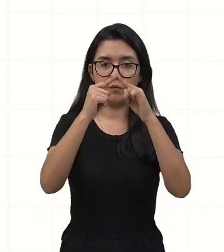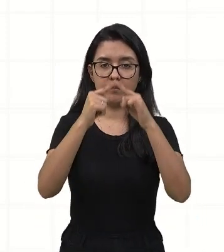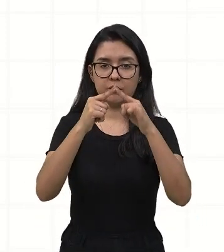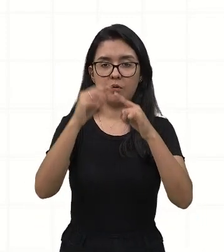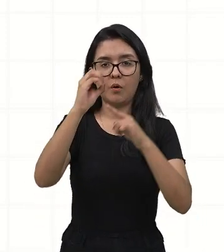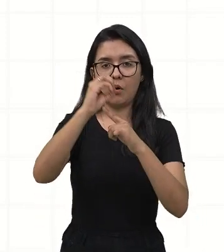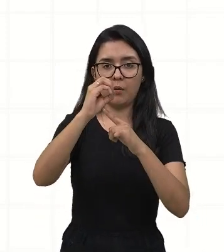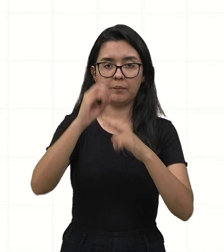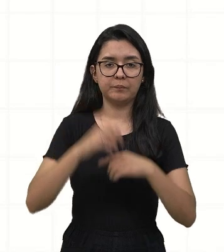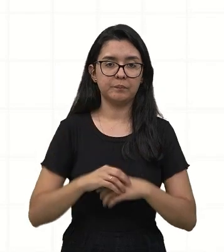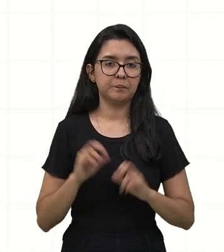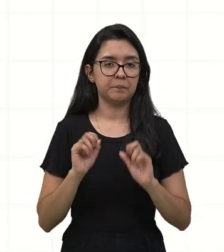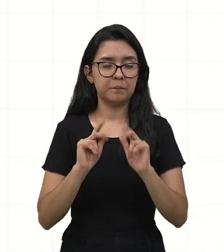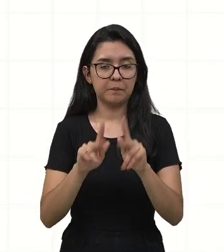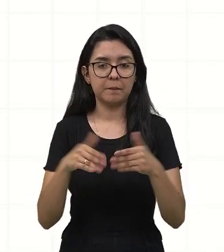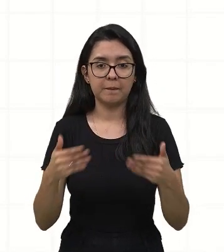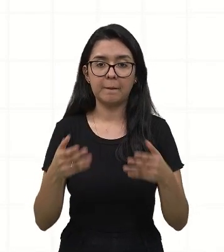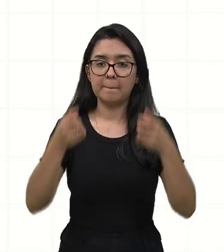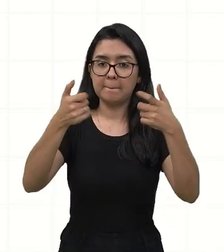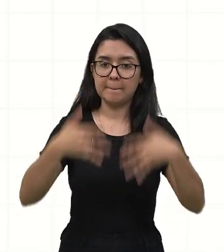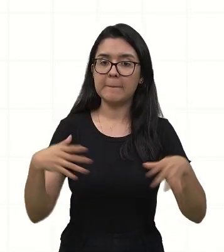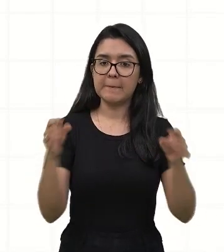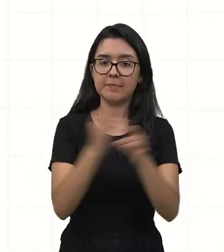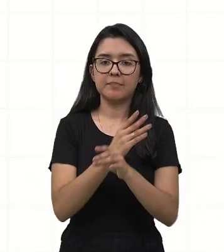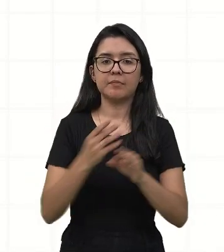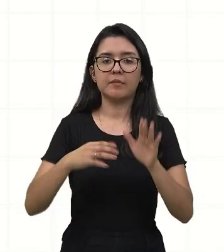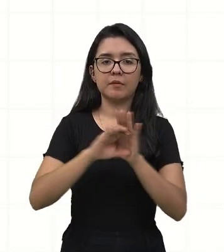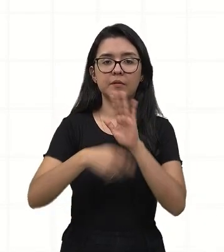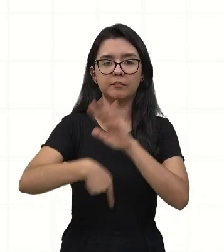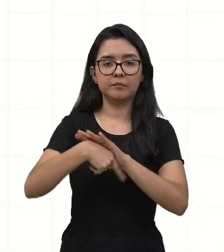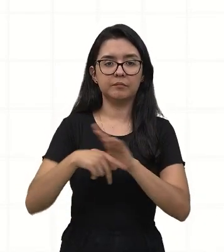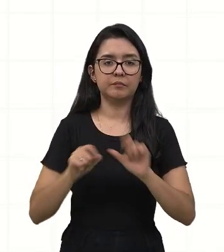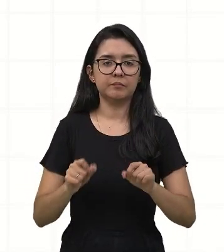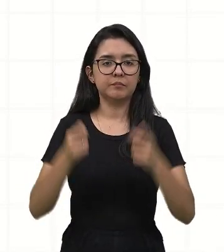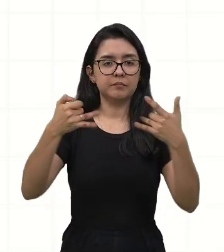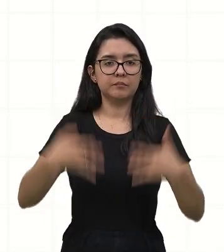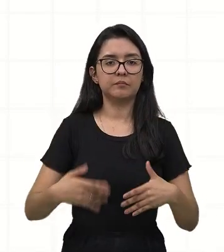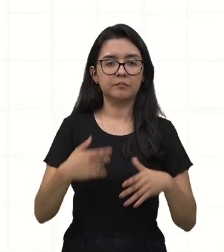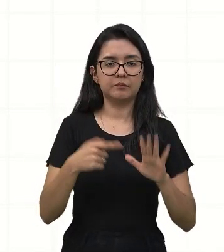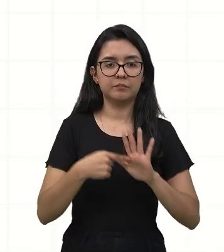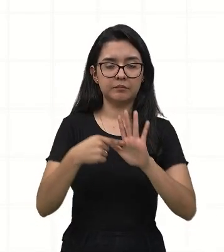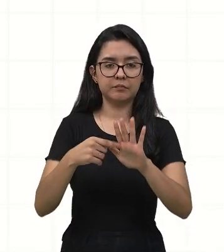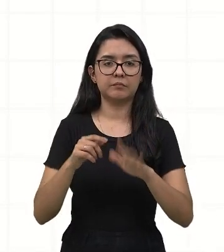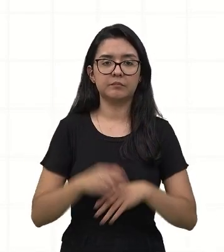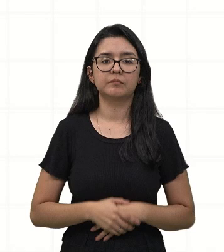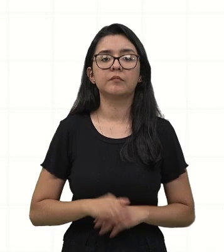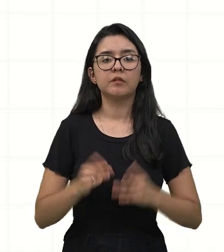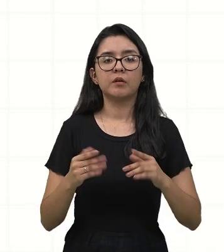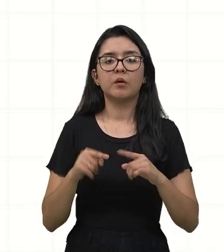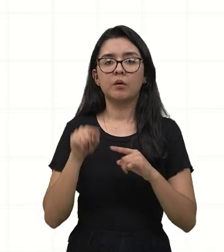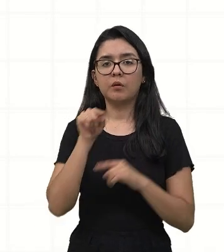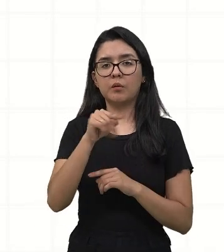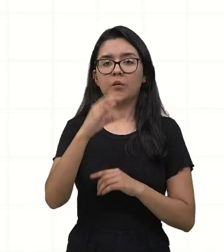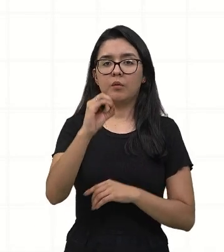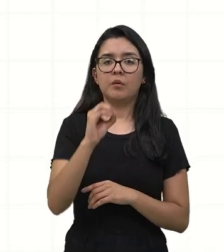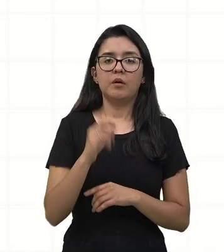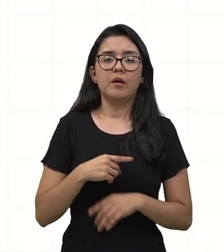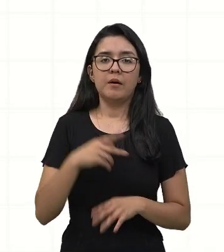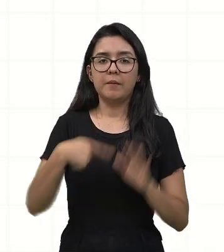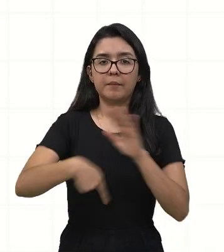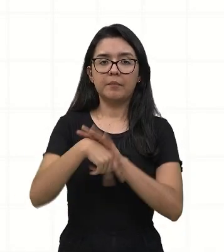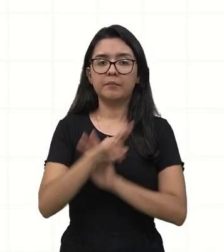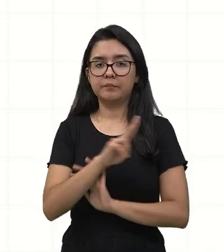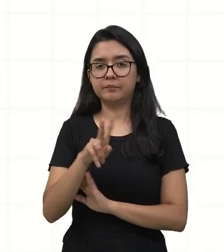O, tá legal? Bom, dito isto, ó, vamos à definição aqui, ó, que está aqui na cartela. O ponto O é chamado de vértice do ângulo, tá